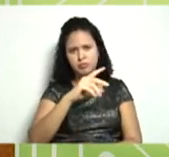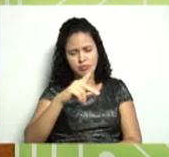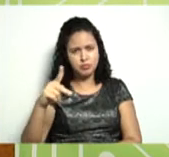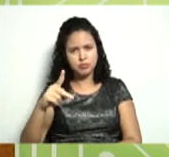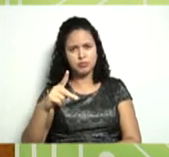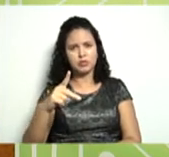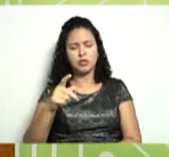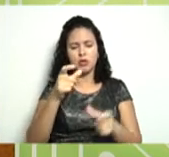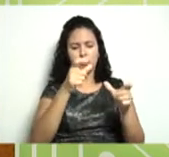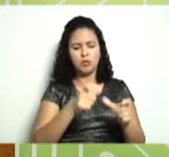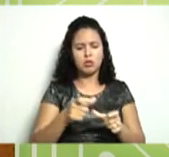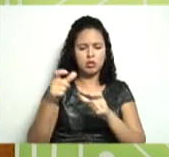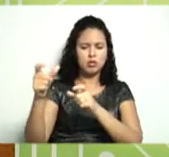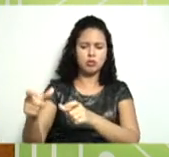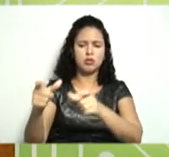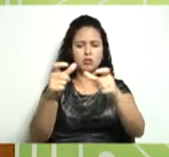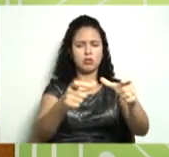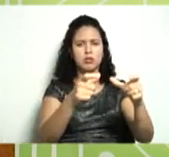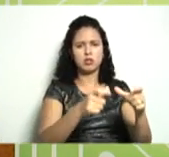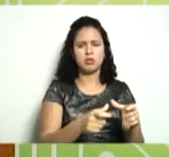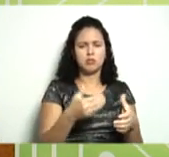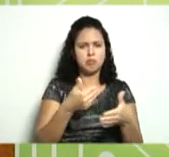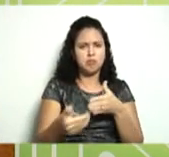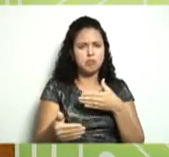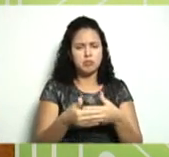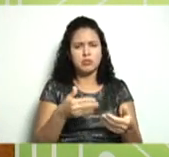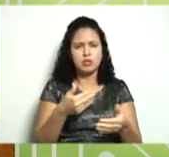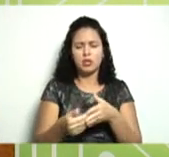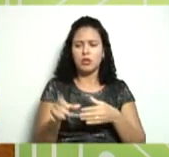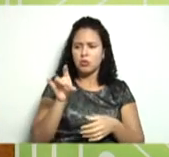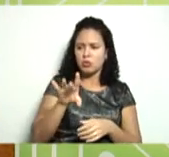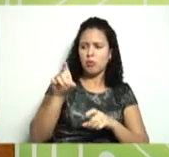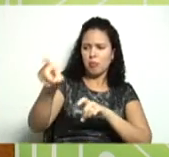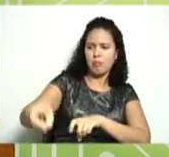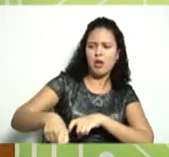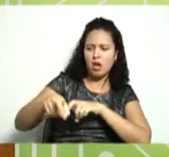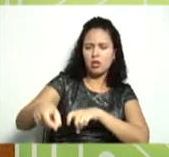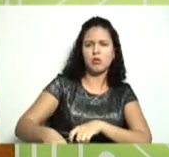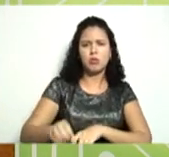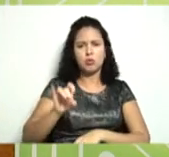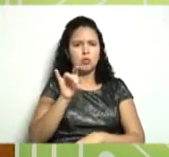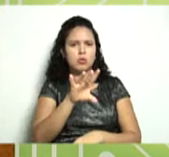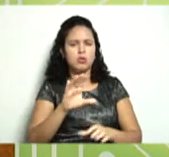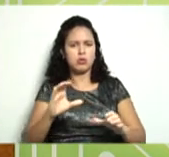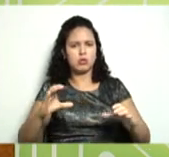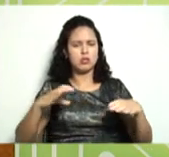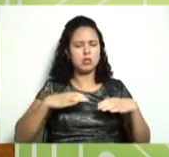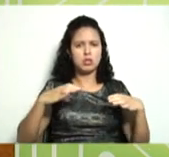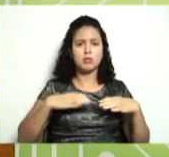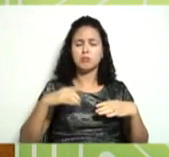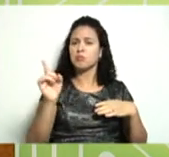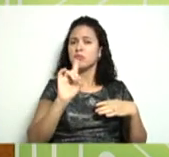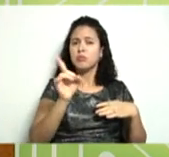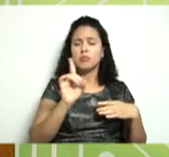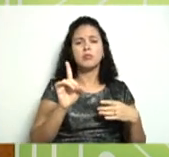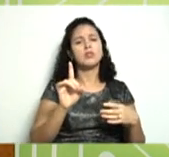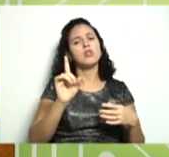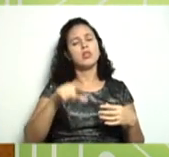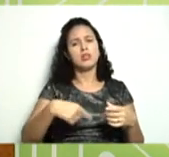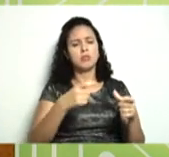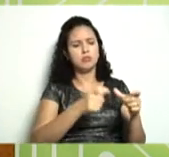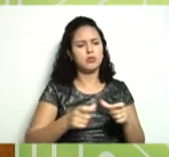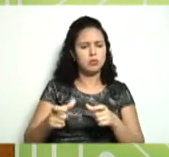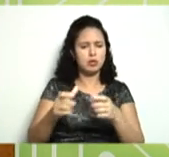qualquer lugar. Cooperativismo não é para quem está na roça, não é para quem está na cidade, não é para quem está em lugares que não